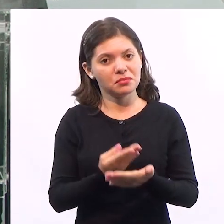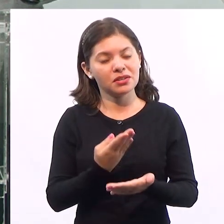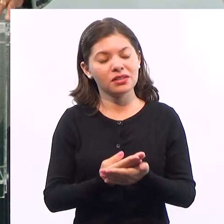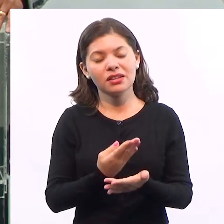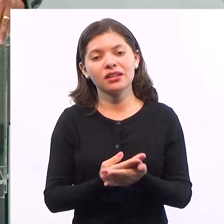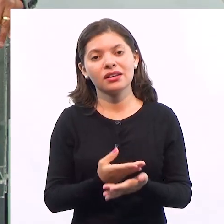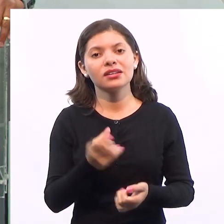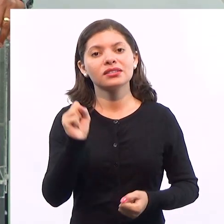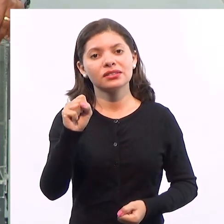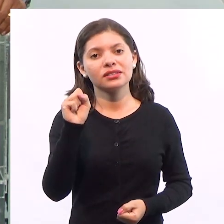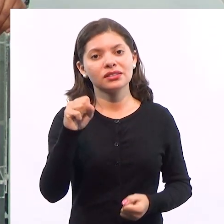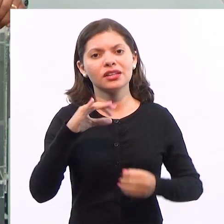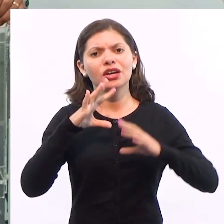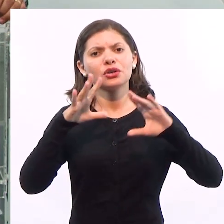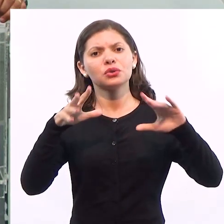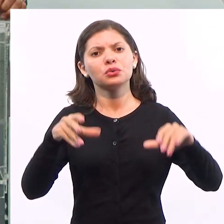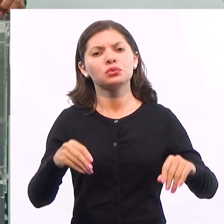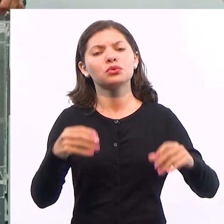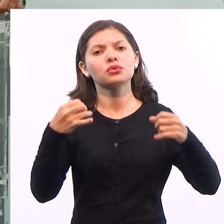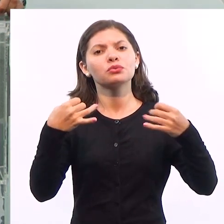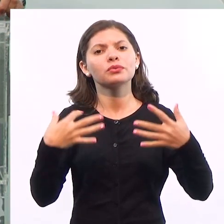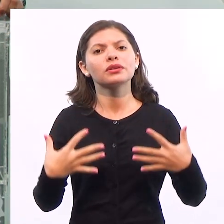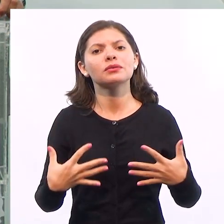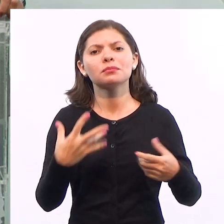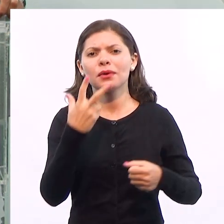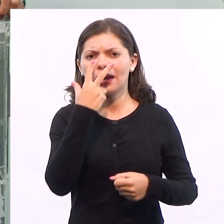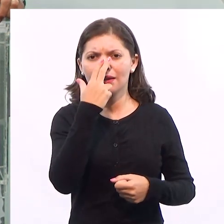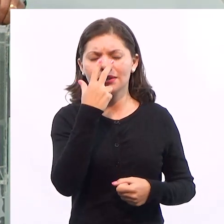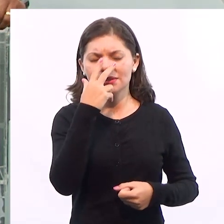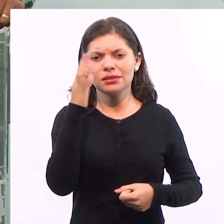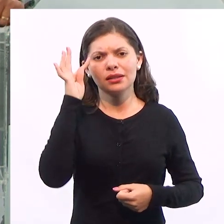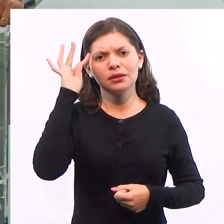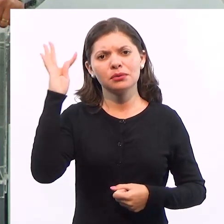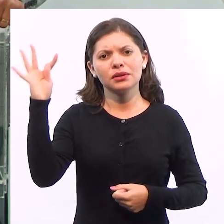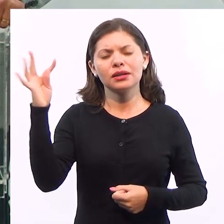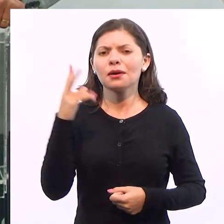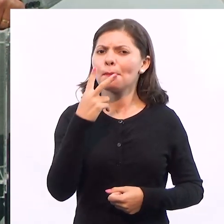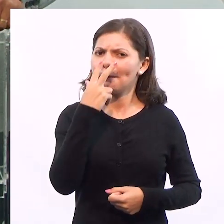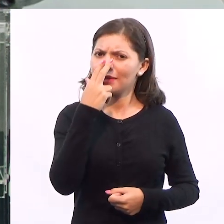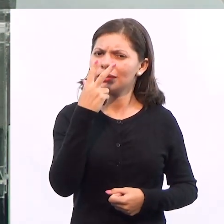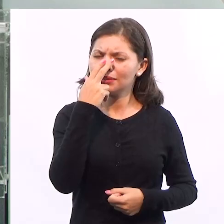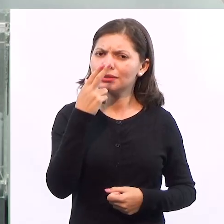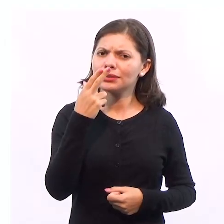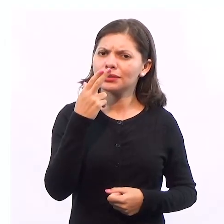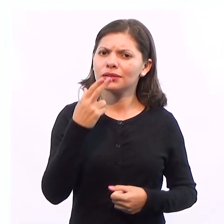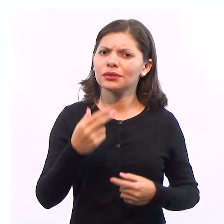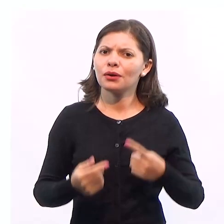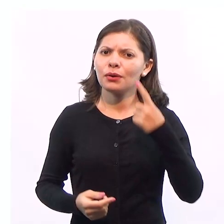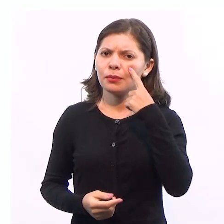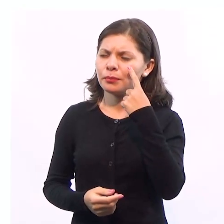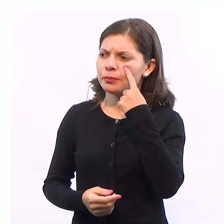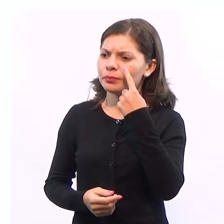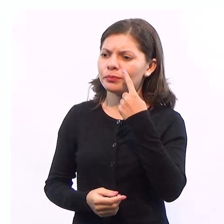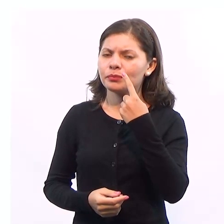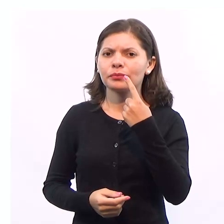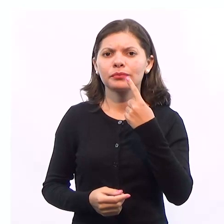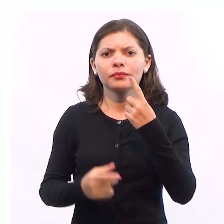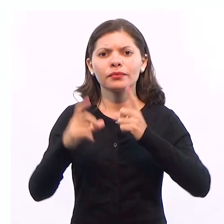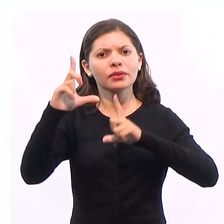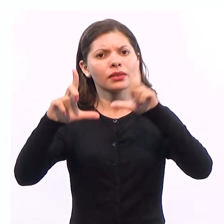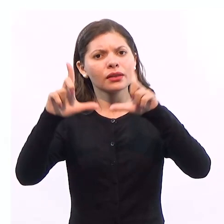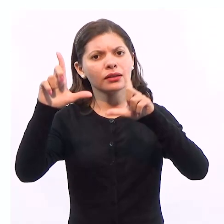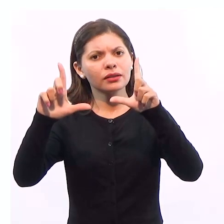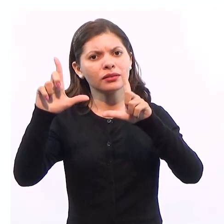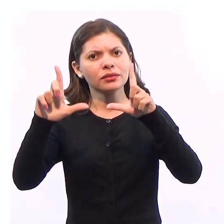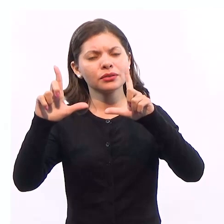conteúdo. Tudo isso daqui que nós falamos, ó, parece que as teorias são parecidas. Lembra aqui, ó, da sociotécnica? Coloca aí na tela de novo, ó. Olha só isso aqui, ó,